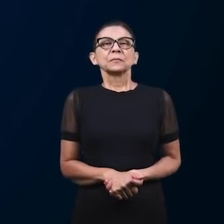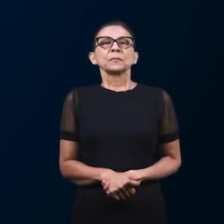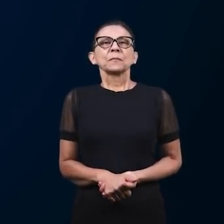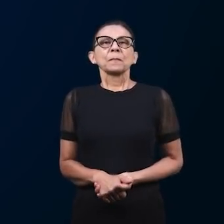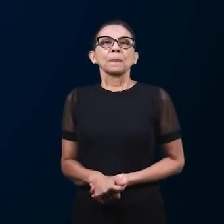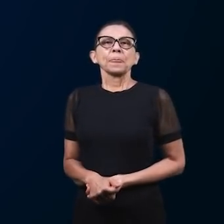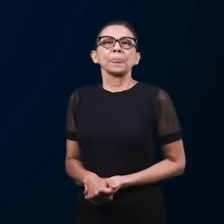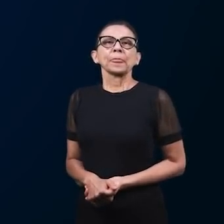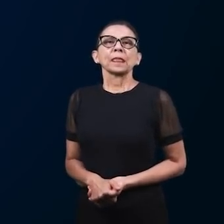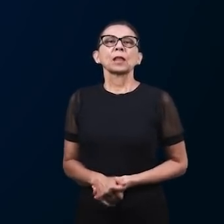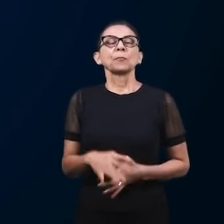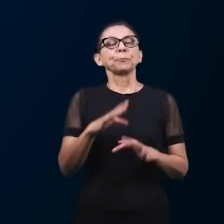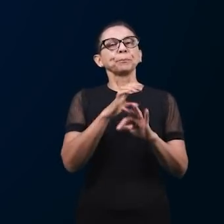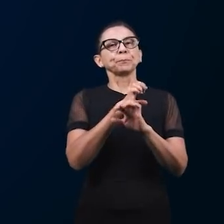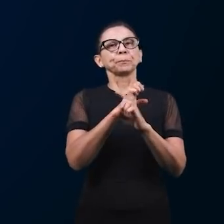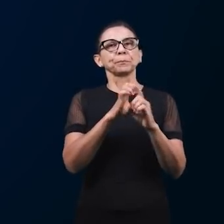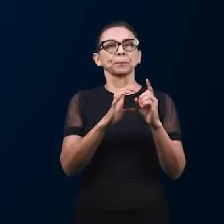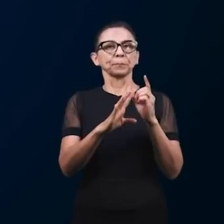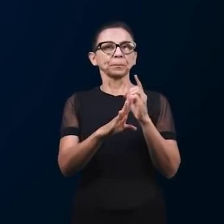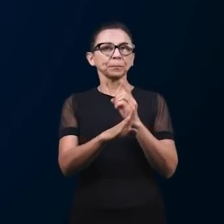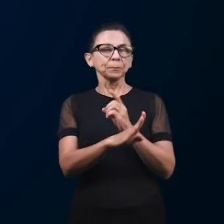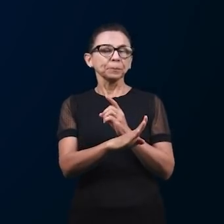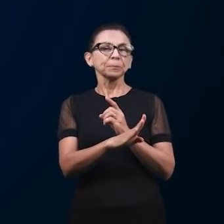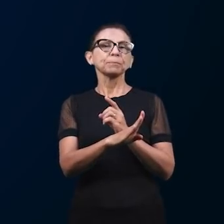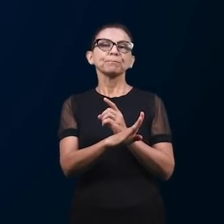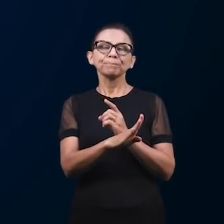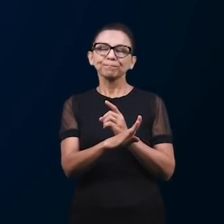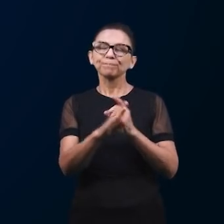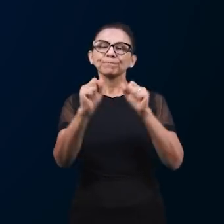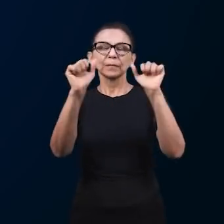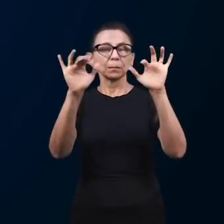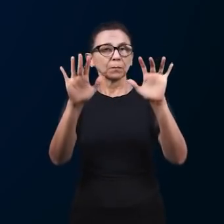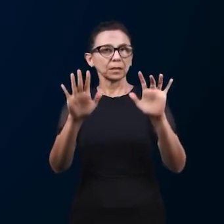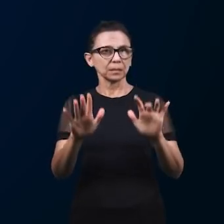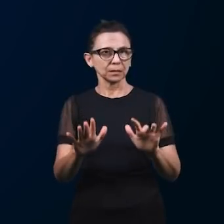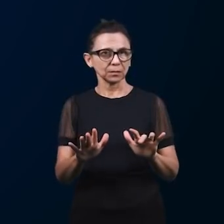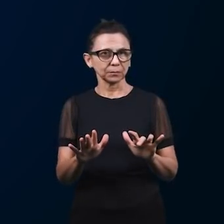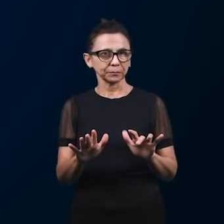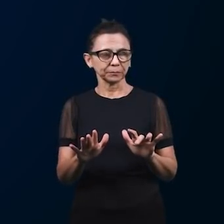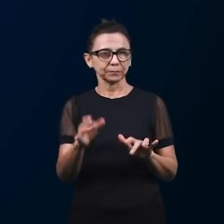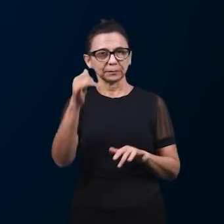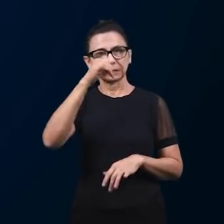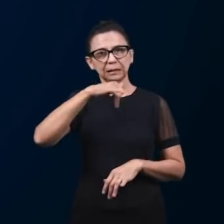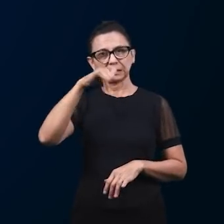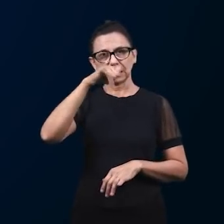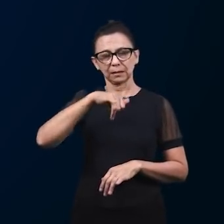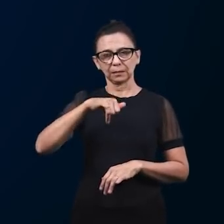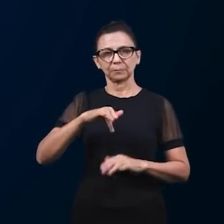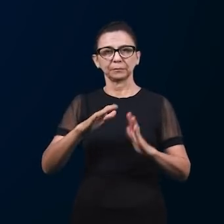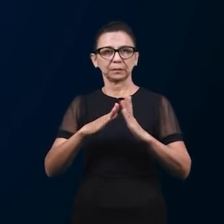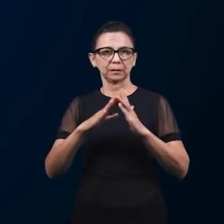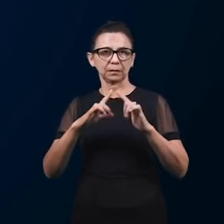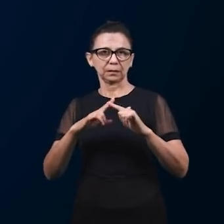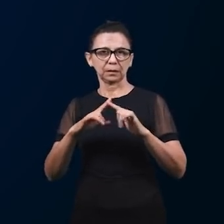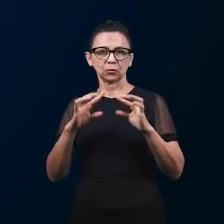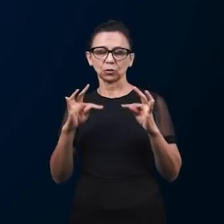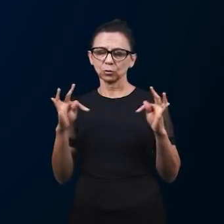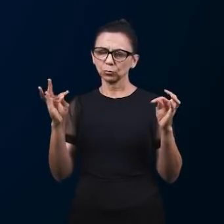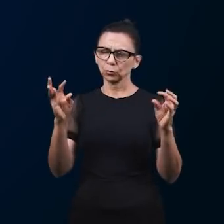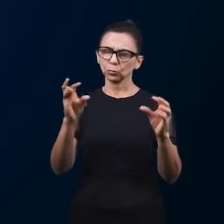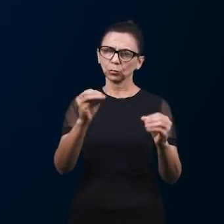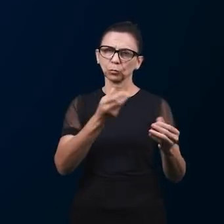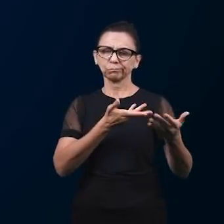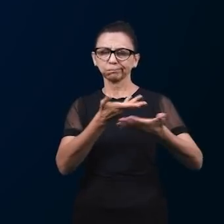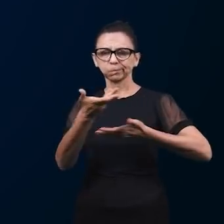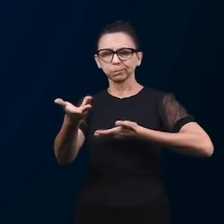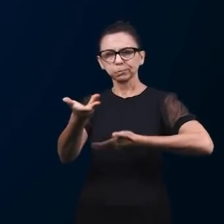Gilson. A Escola Bíblica Dominical tem sido uma grande bênção para as igrejas na Itália. Todas as igrejas